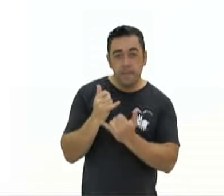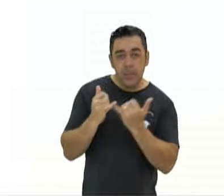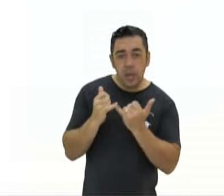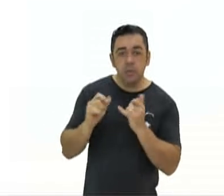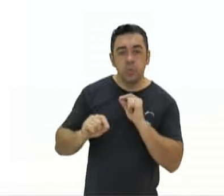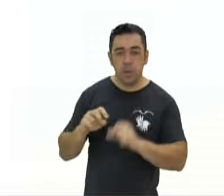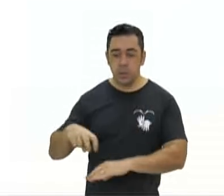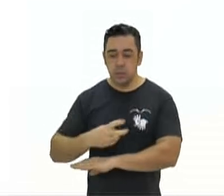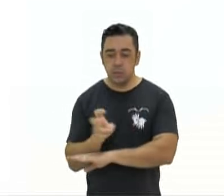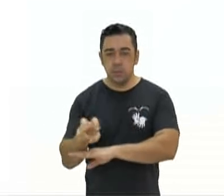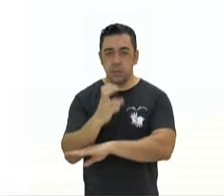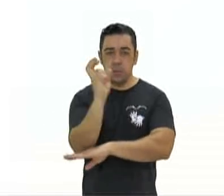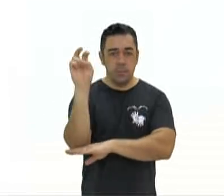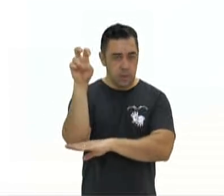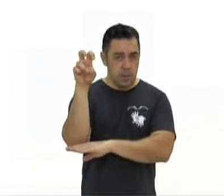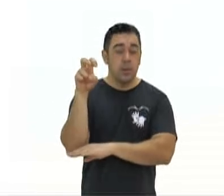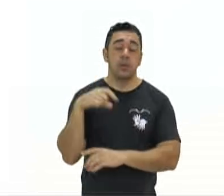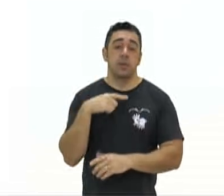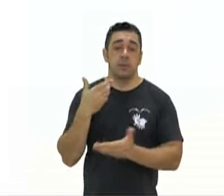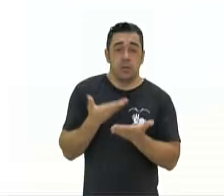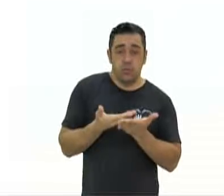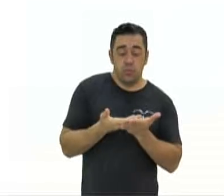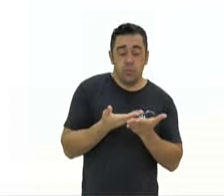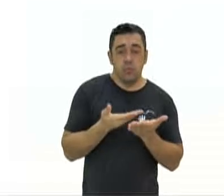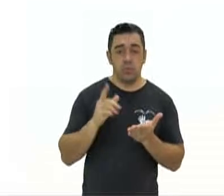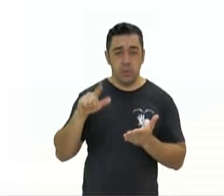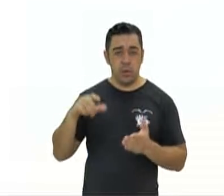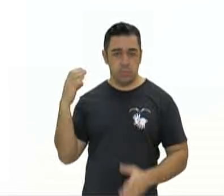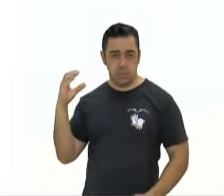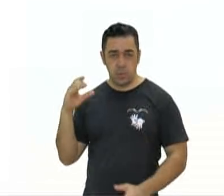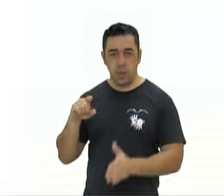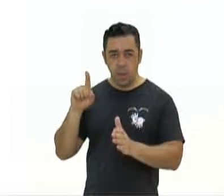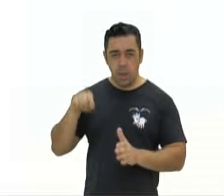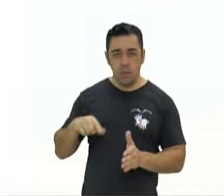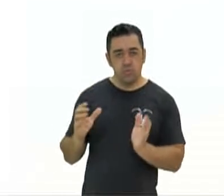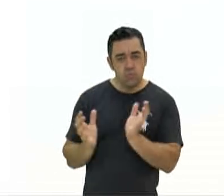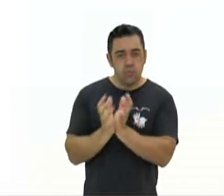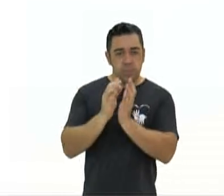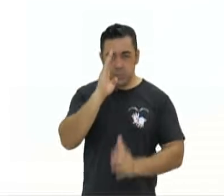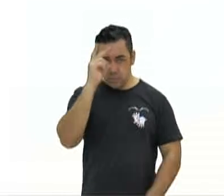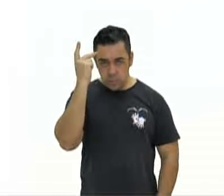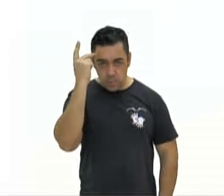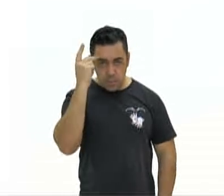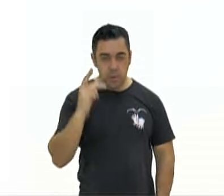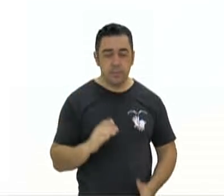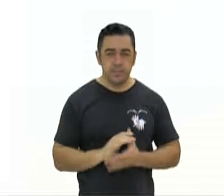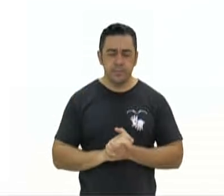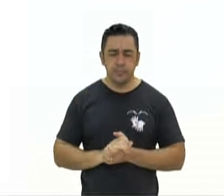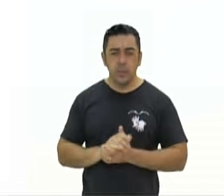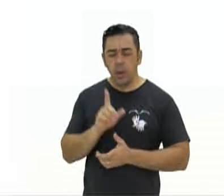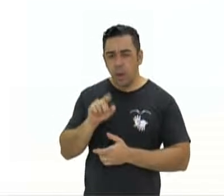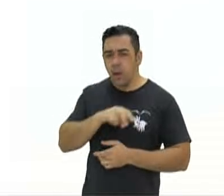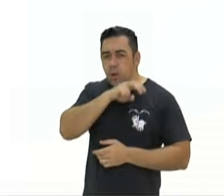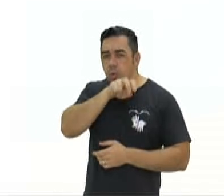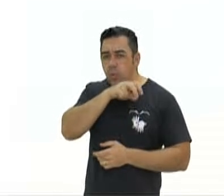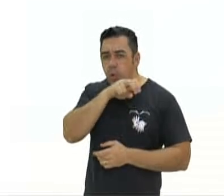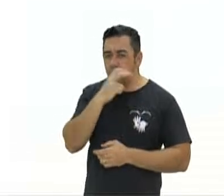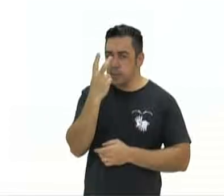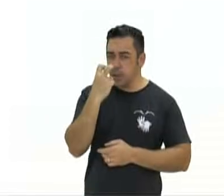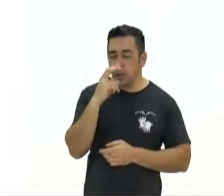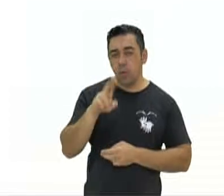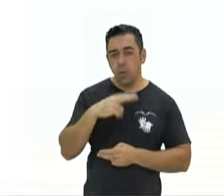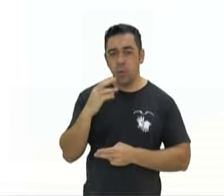serpentes, segundo cientistas do Instituto Butantan. O animal conhecido popularmente como cobra cega ou cecília